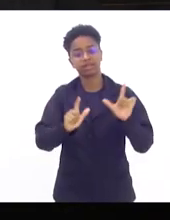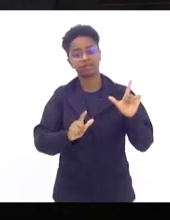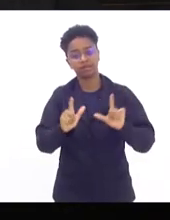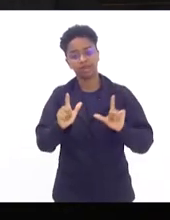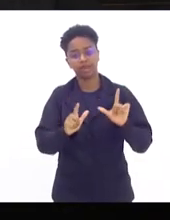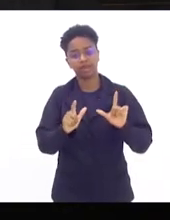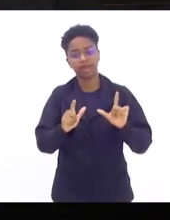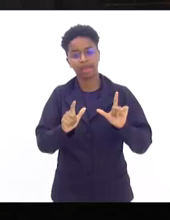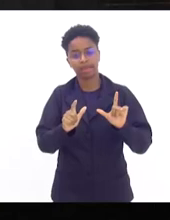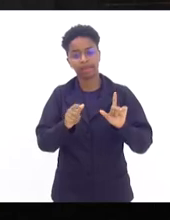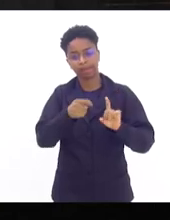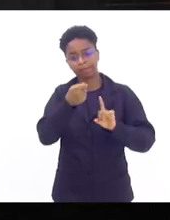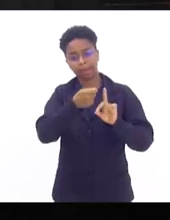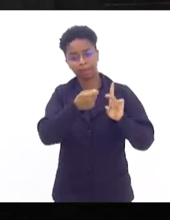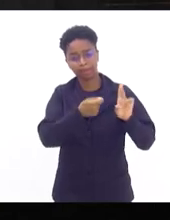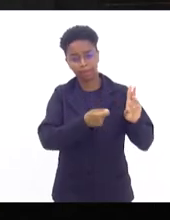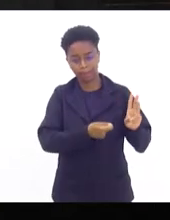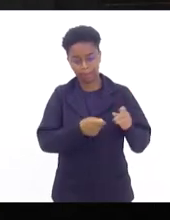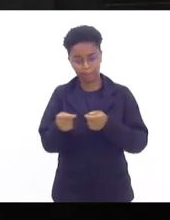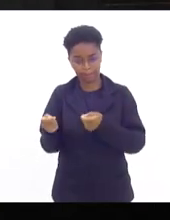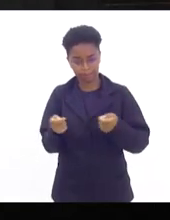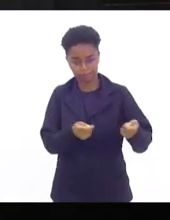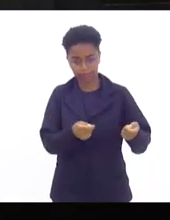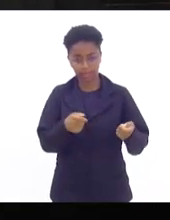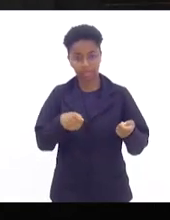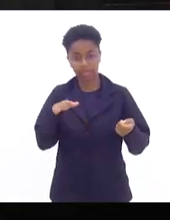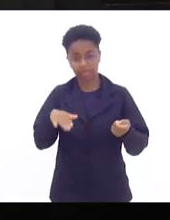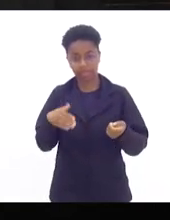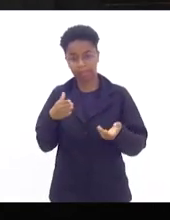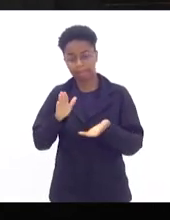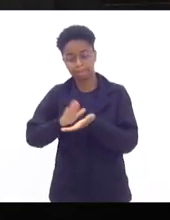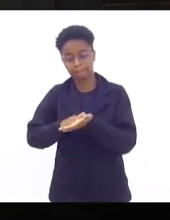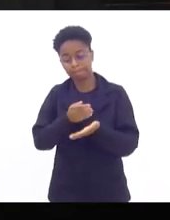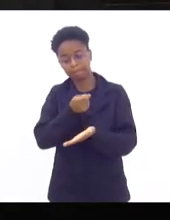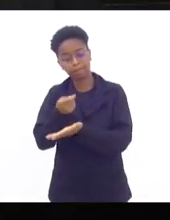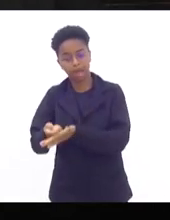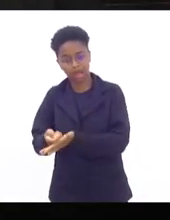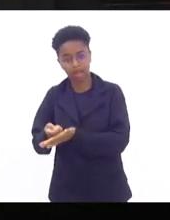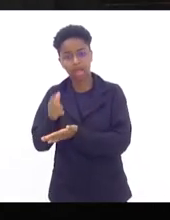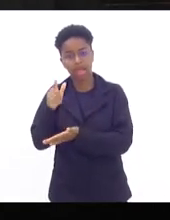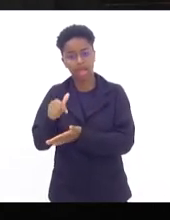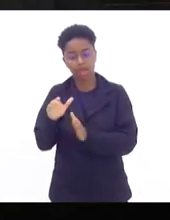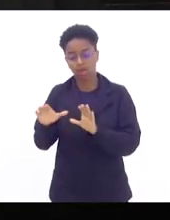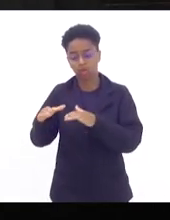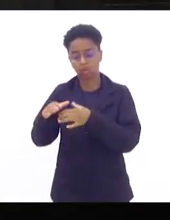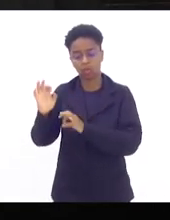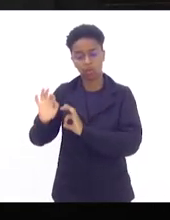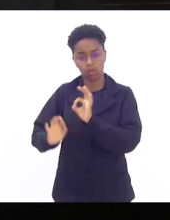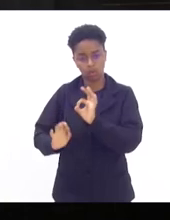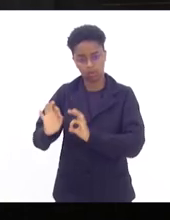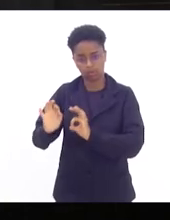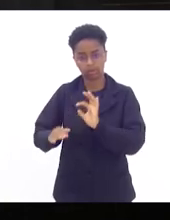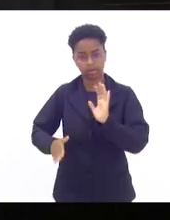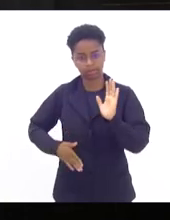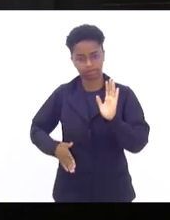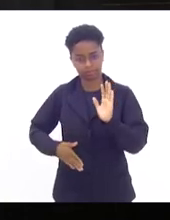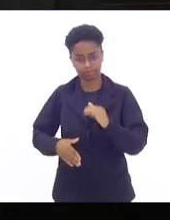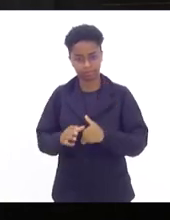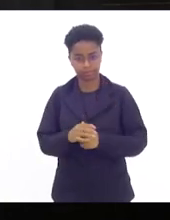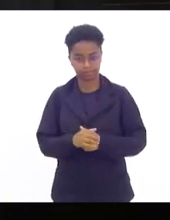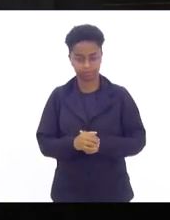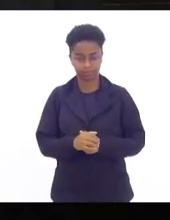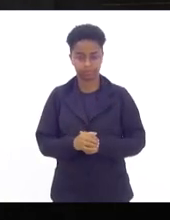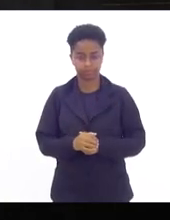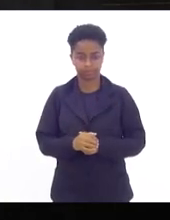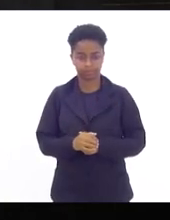para isso são as entidades organizadas e criminosas.